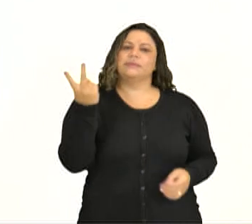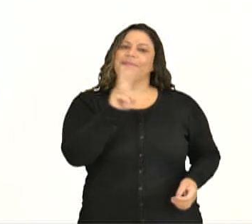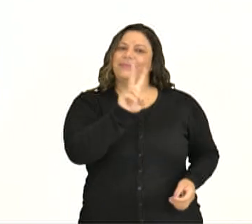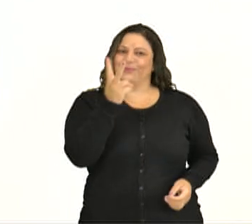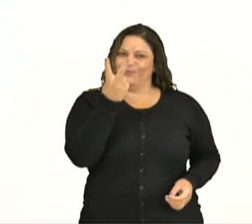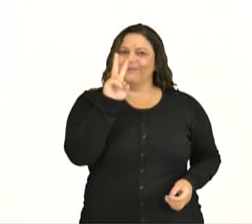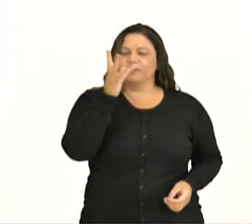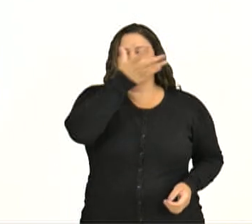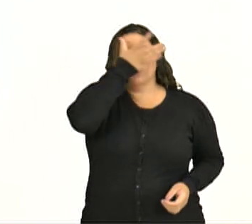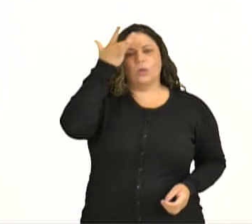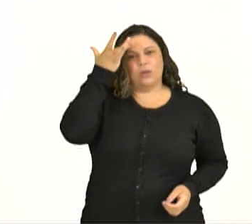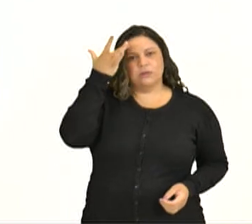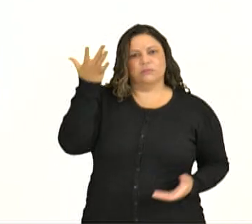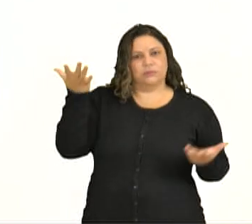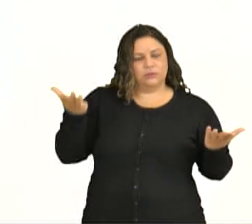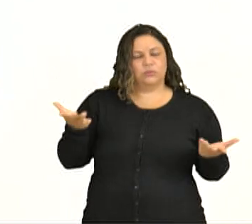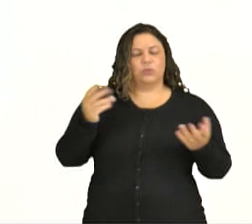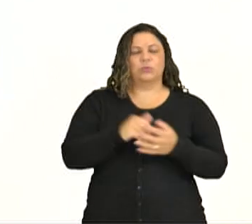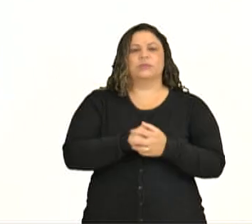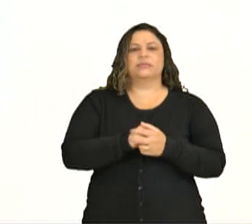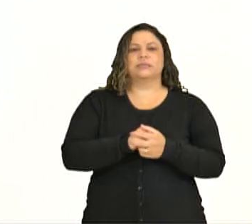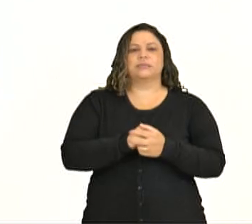que estão ali jogando no centro.